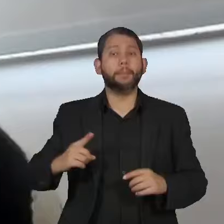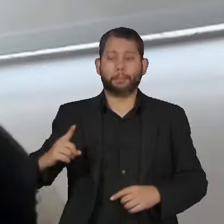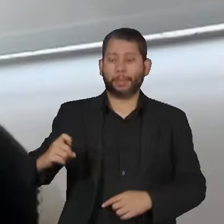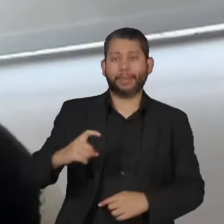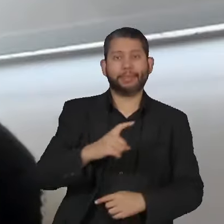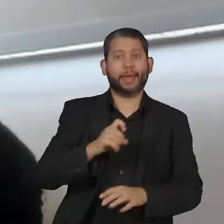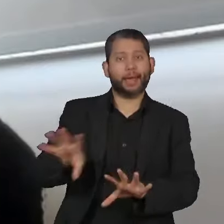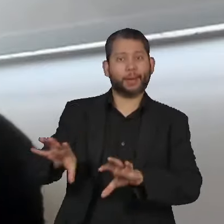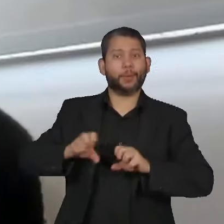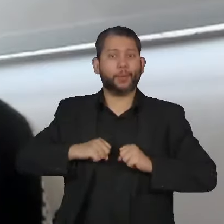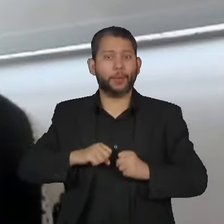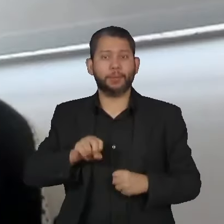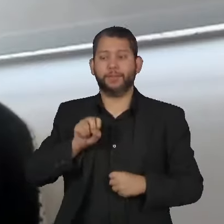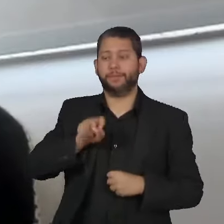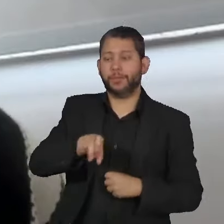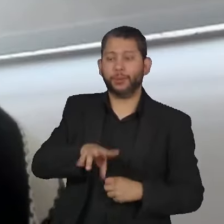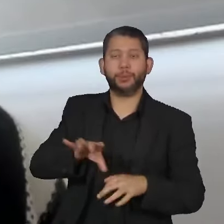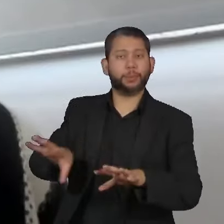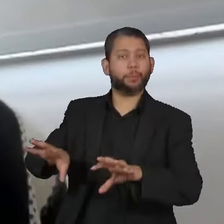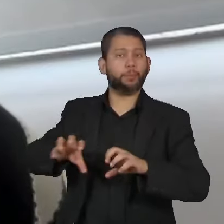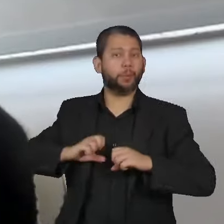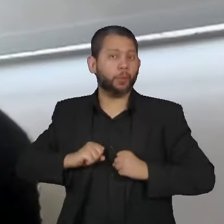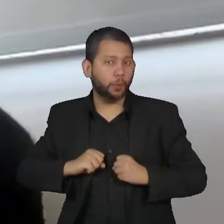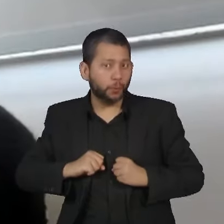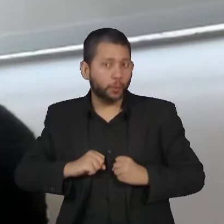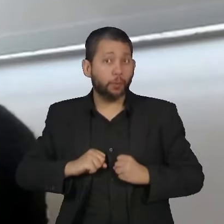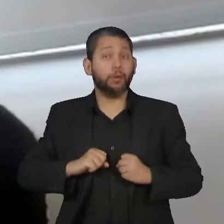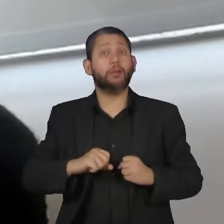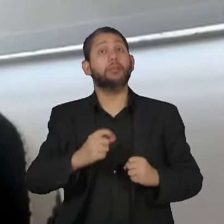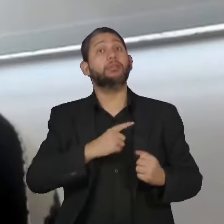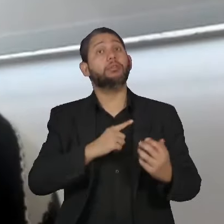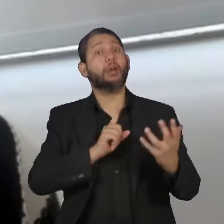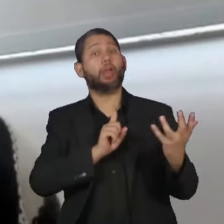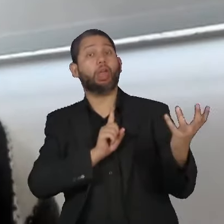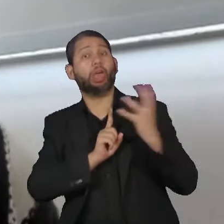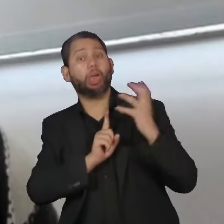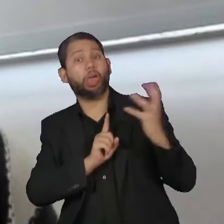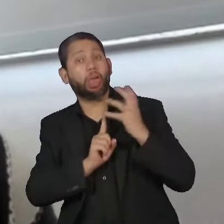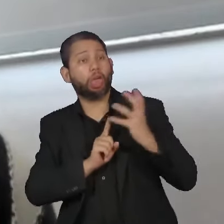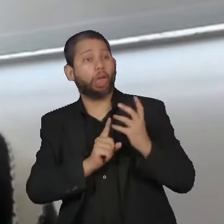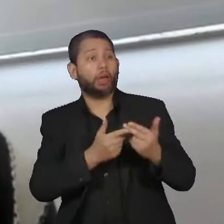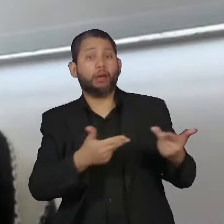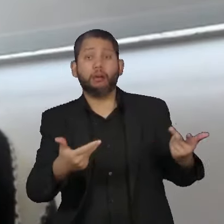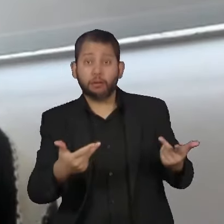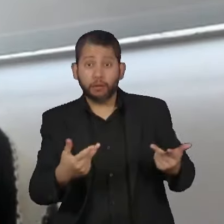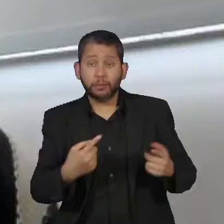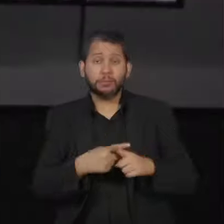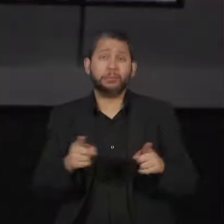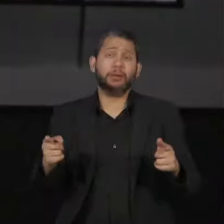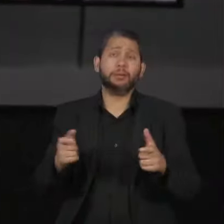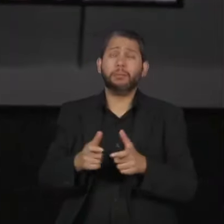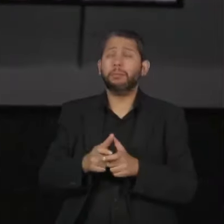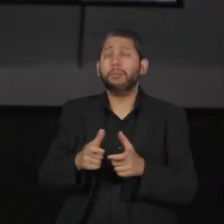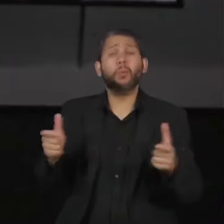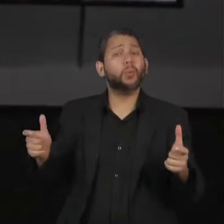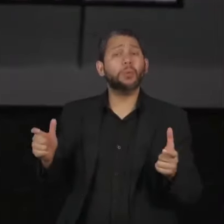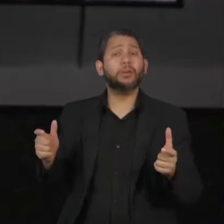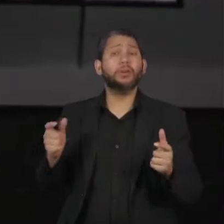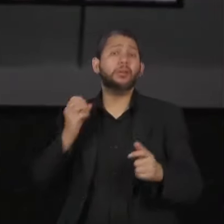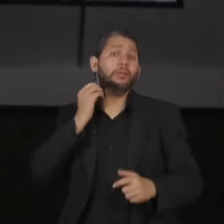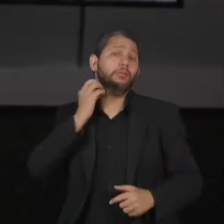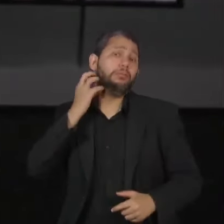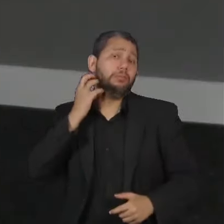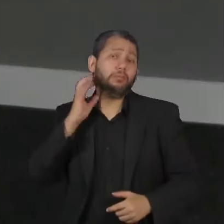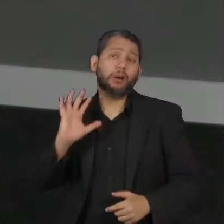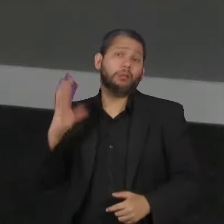bacterianas, contaminações virais, exposições a determinados tipos de substâncias, mas na imensa maioria das vezes é um